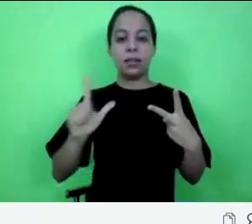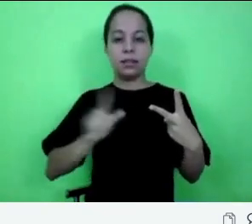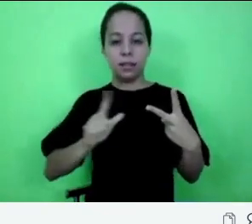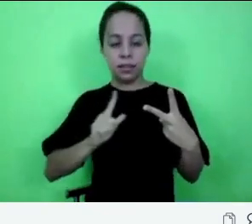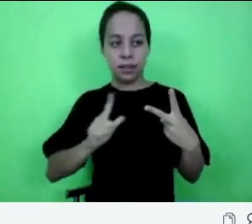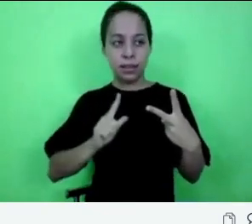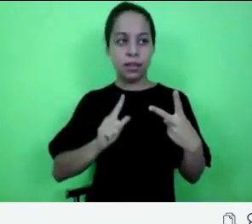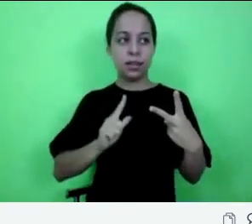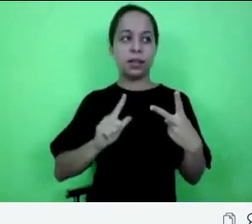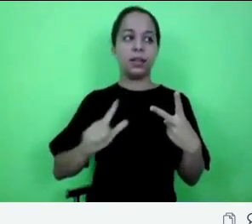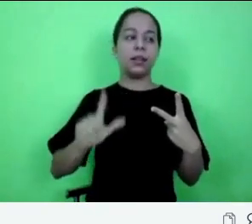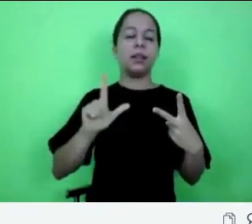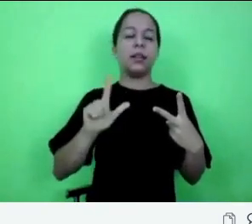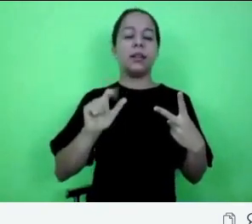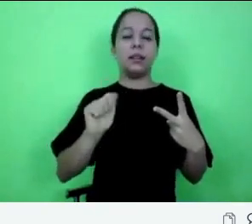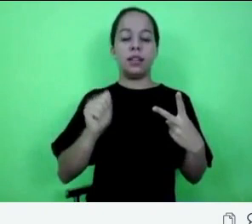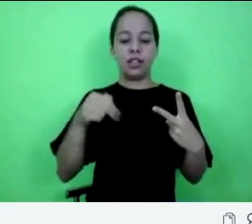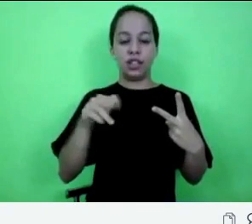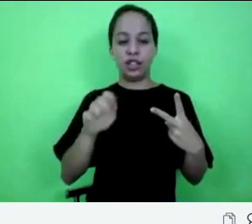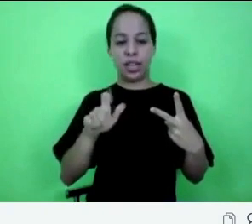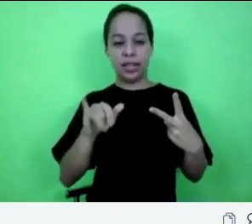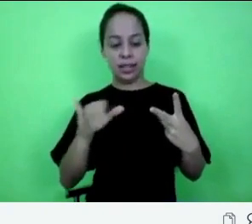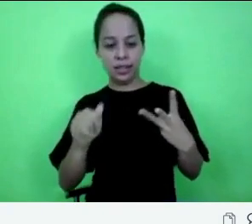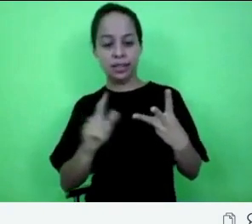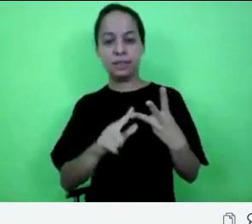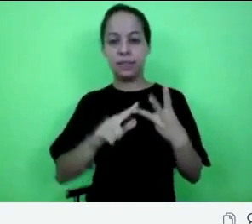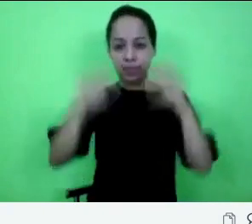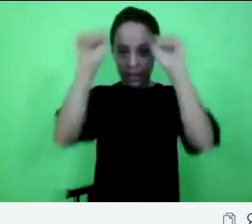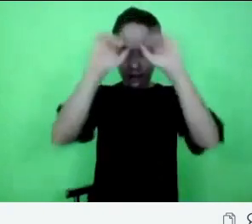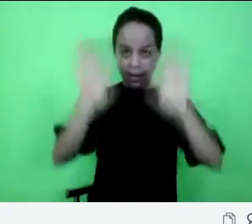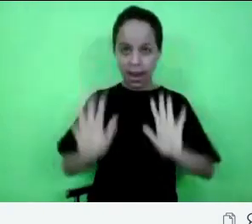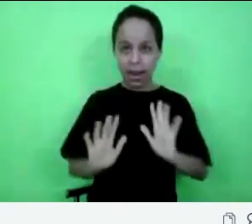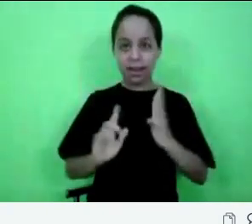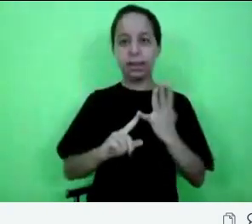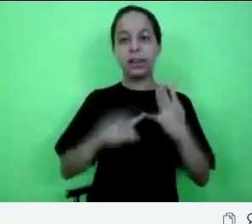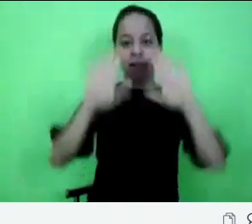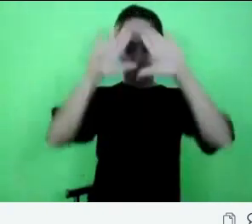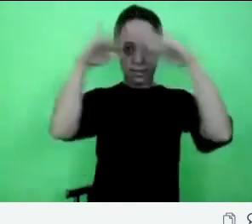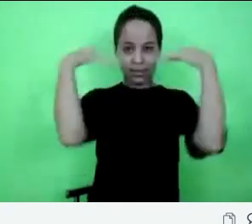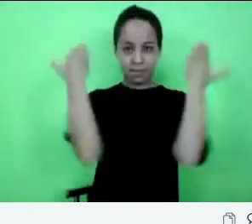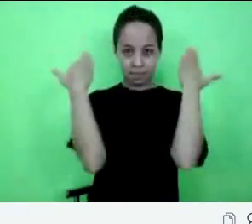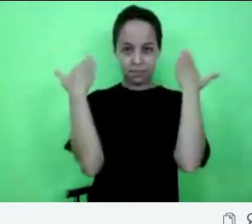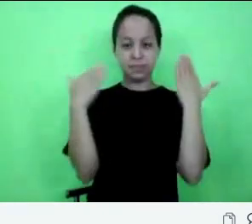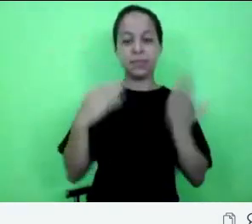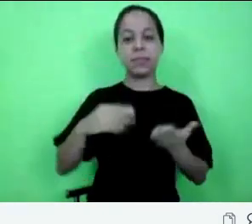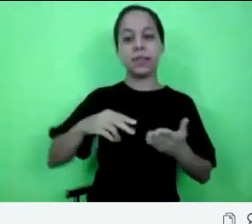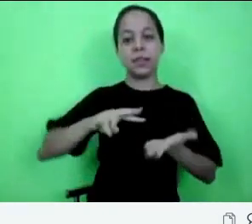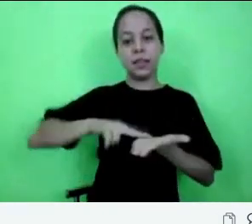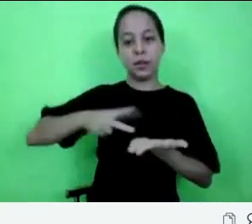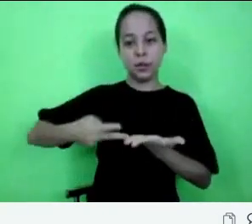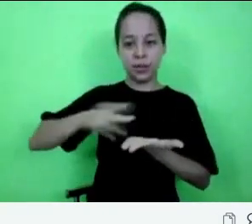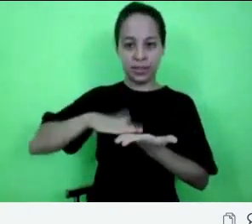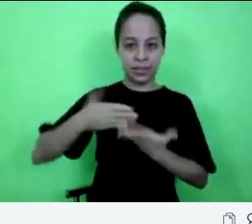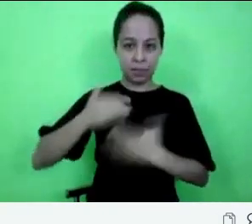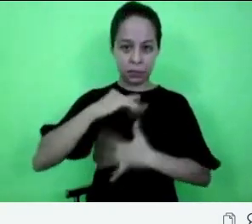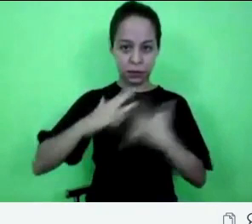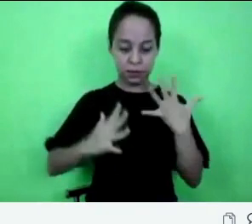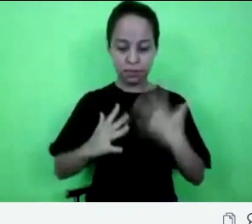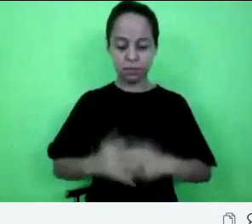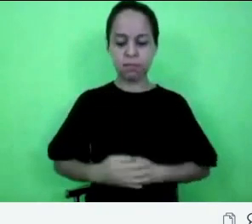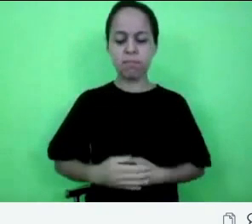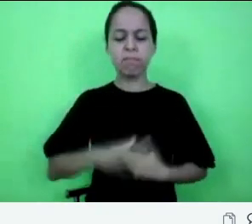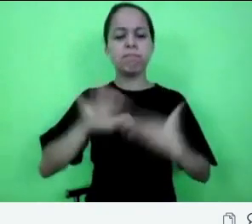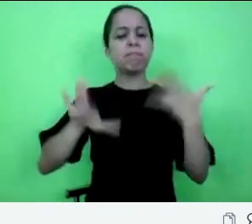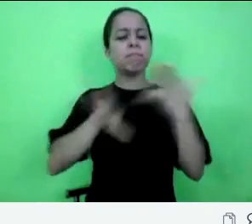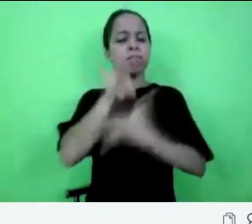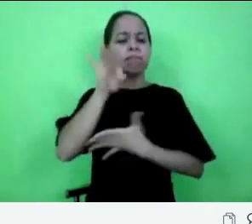de Libras, Clara Marques e Eliana Firmino. O sorteio eletrônico visa classificar todos os candidatos